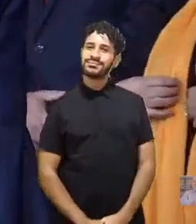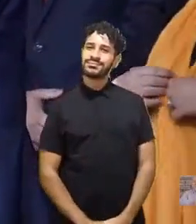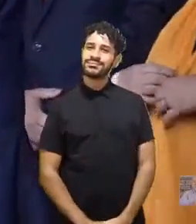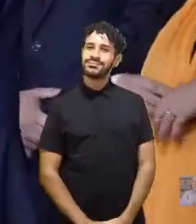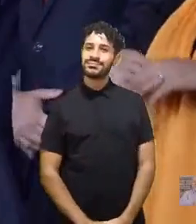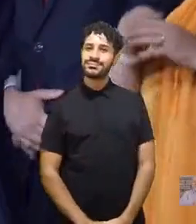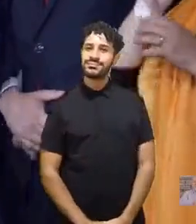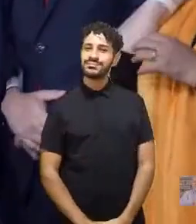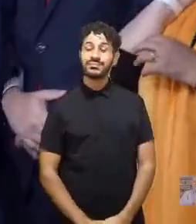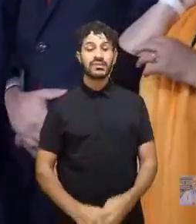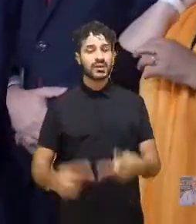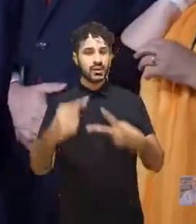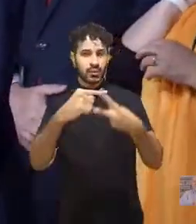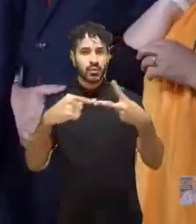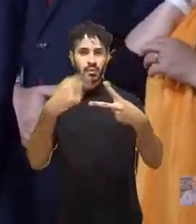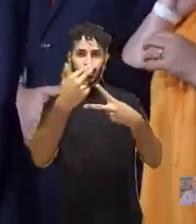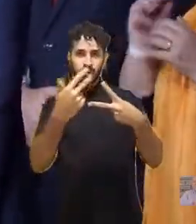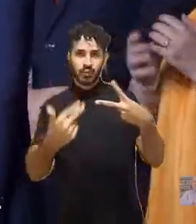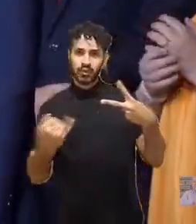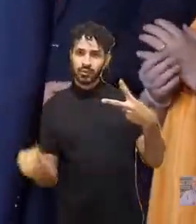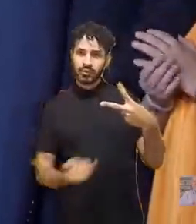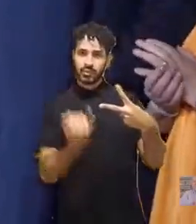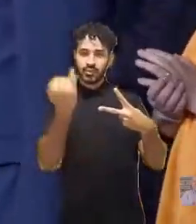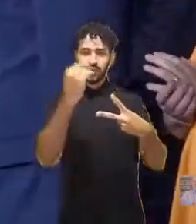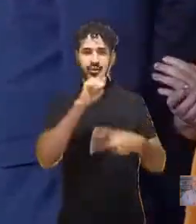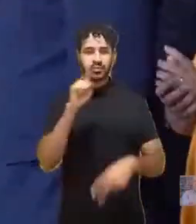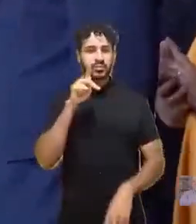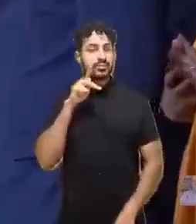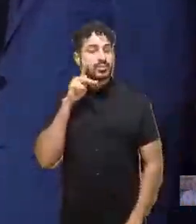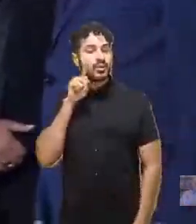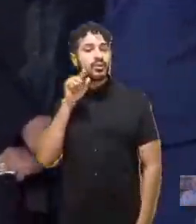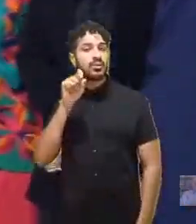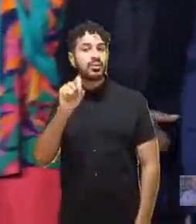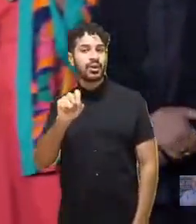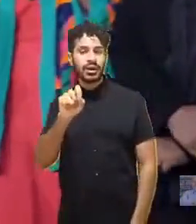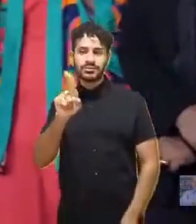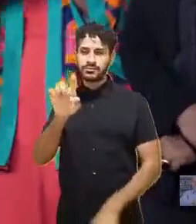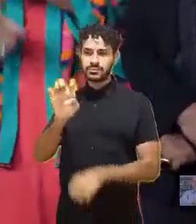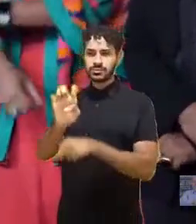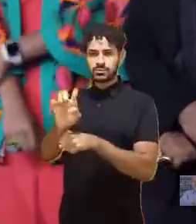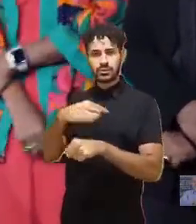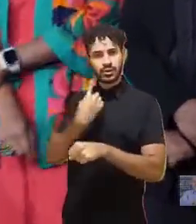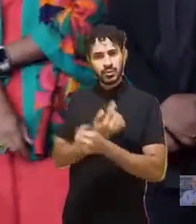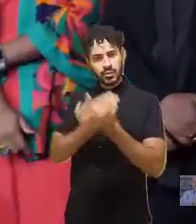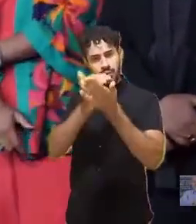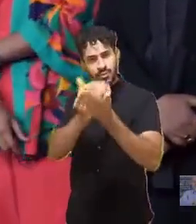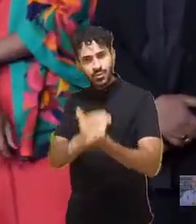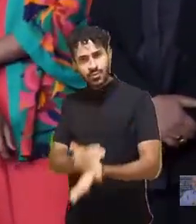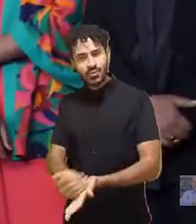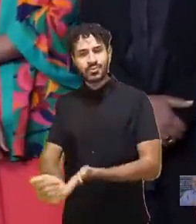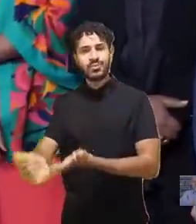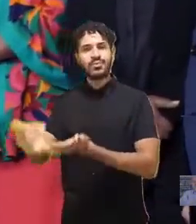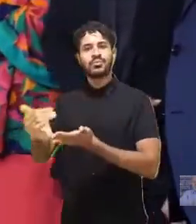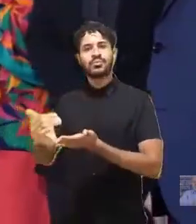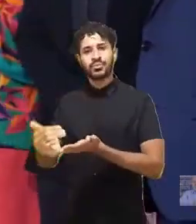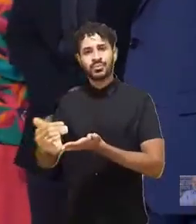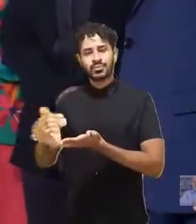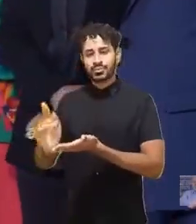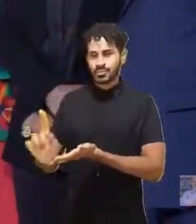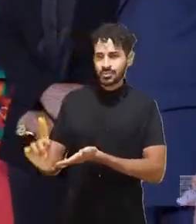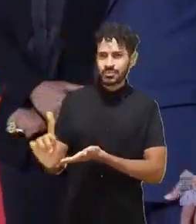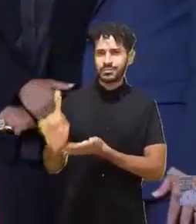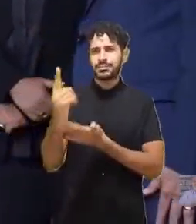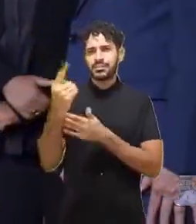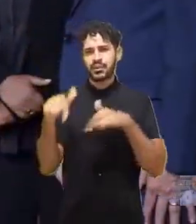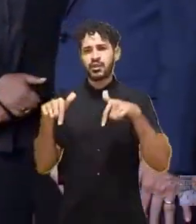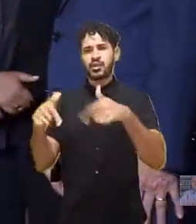tem duas coisas importantes no Piauí foi o estado que nós começamos a primeira primeiro combate